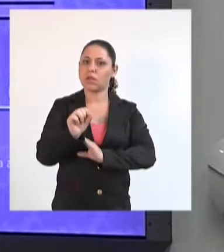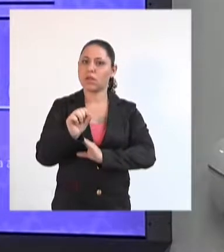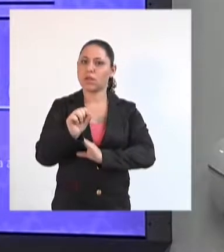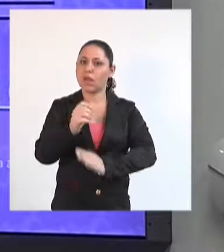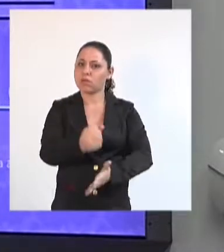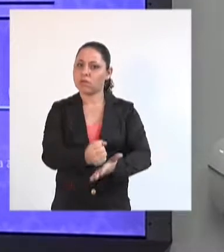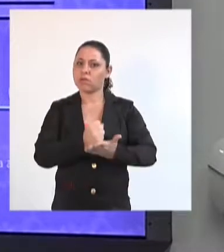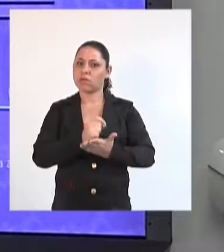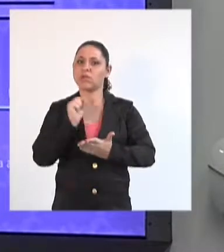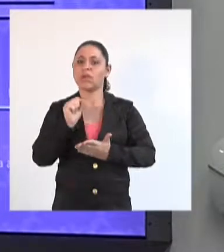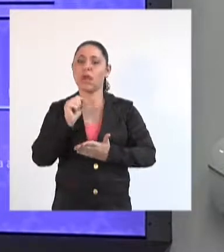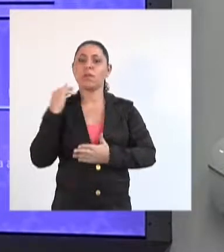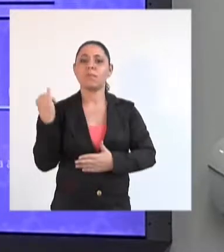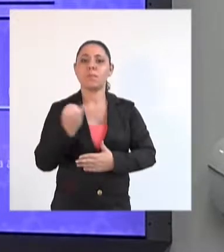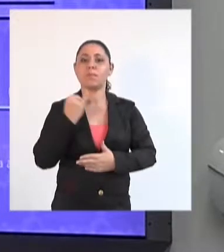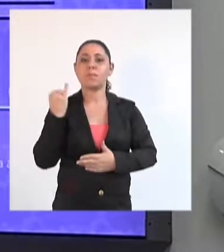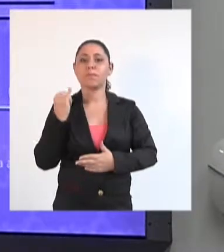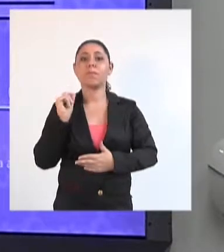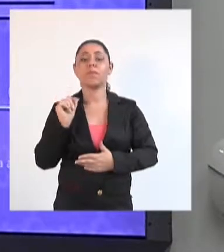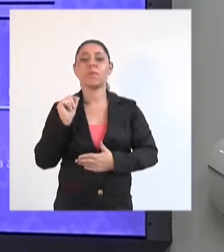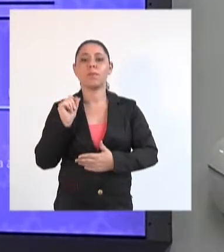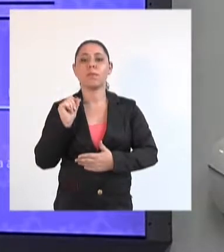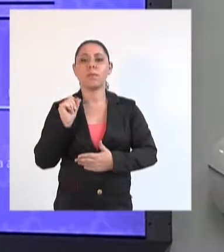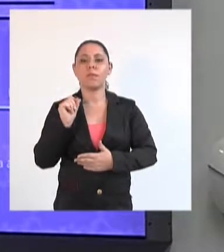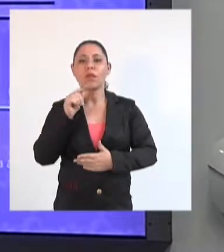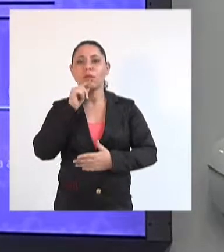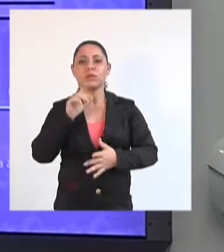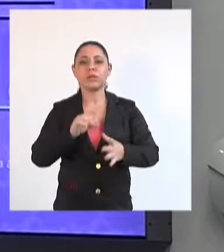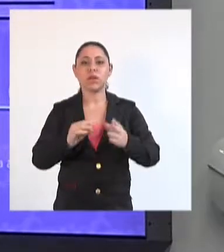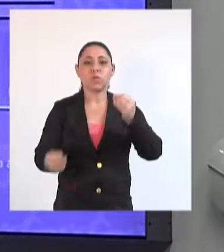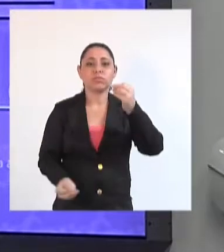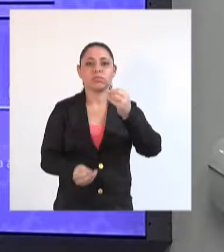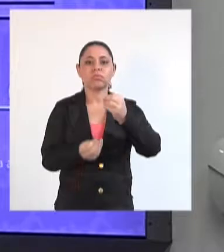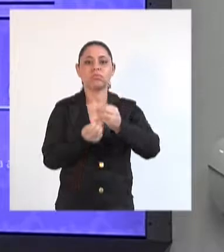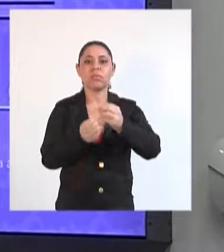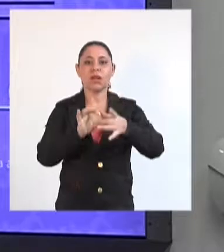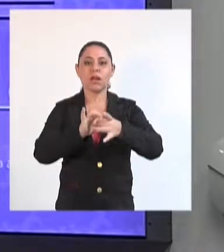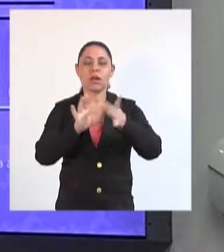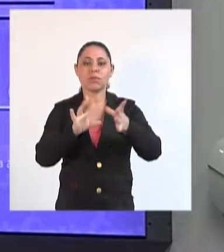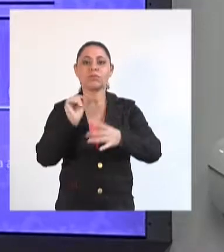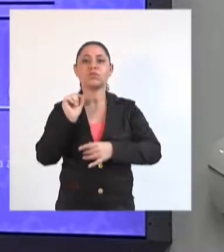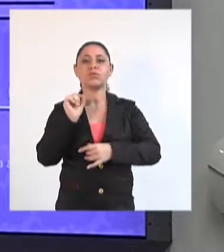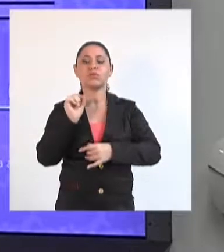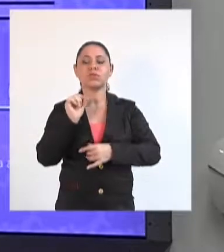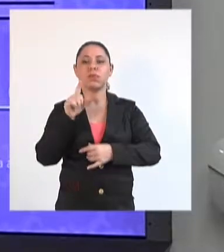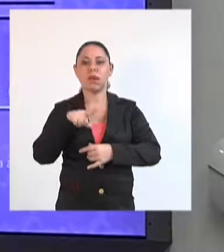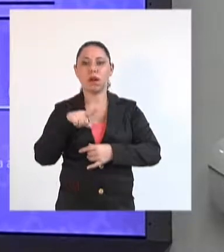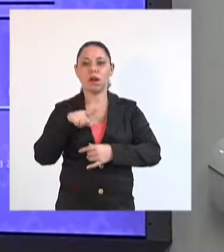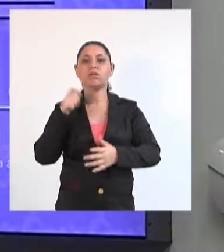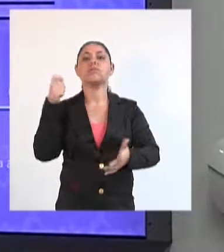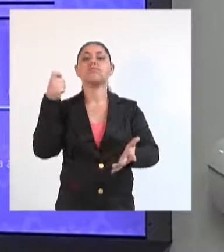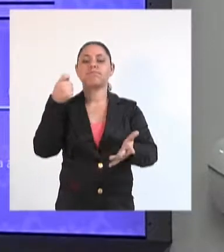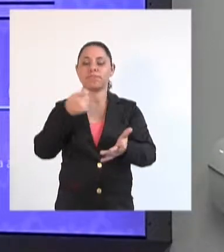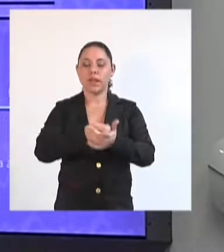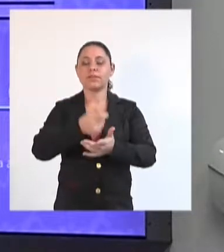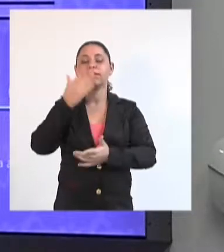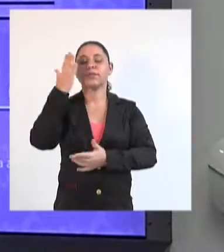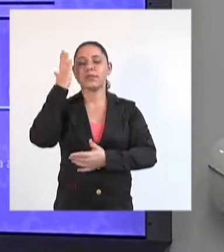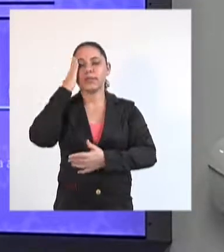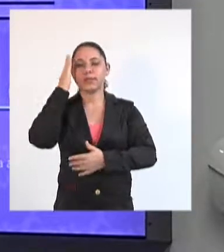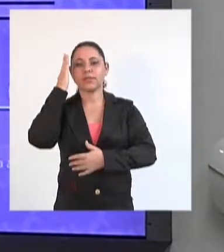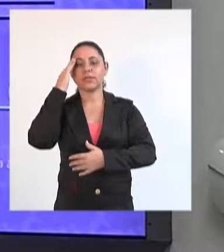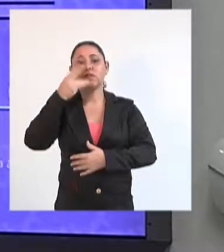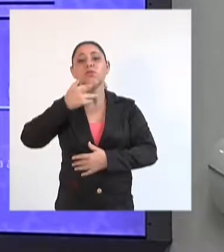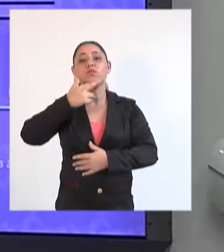trazer isso que é importante dessa deliberação, né, Eduardo? Que, com certeza, eu sei que o Eduardo é um defensor disso,